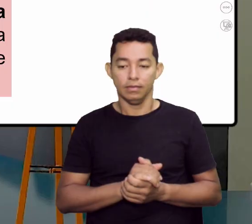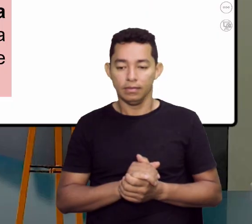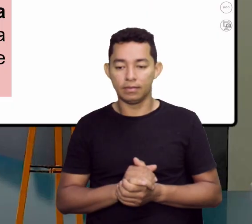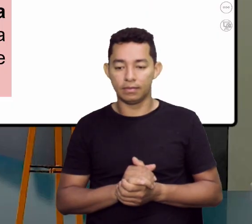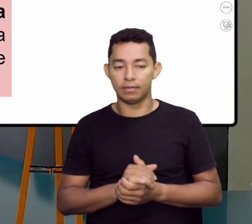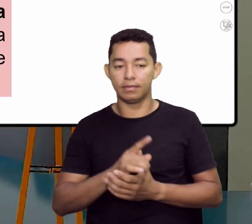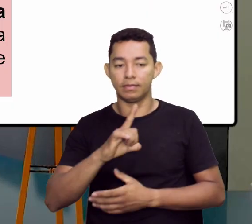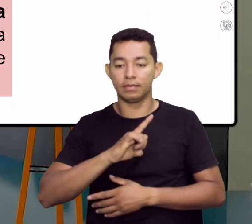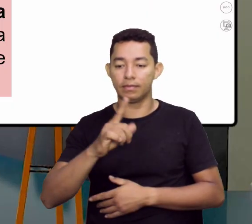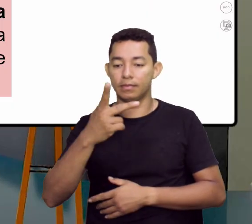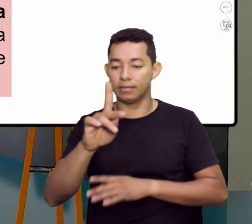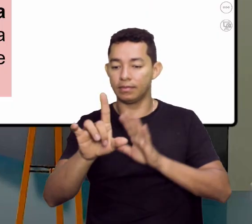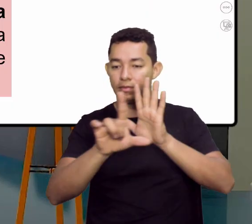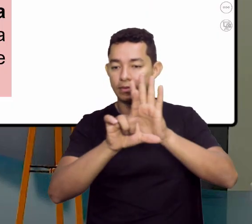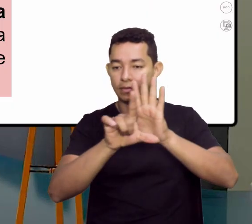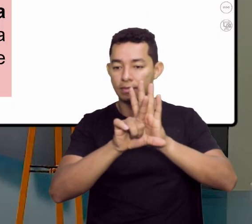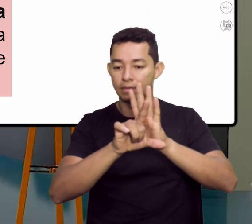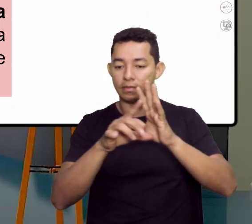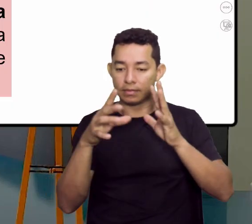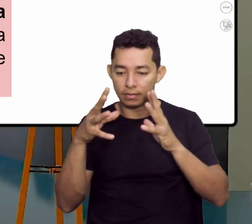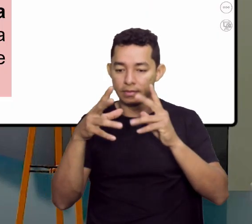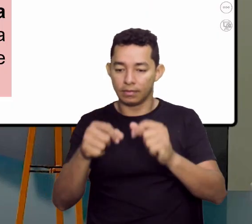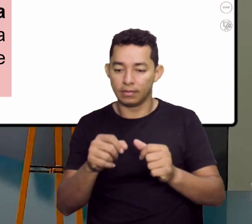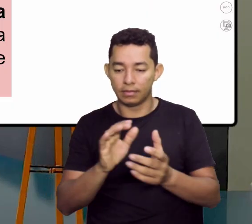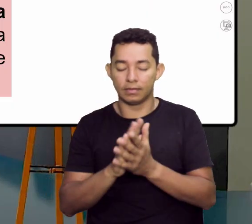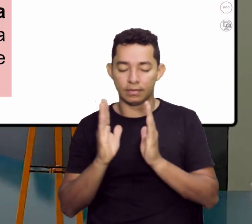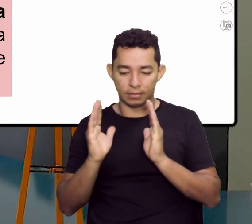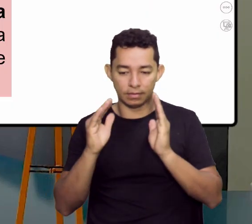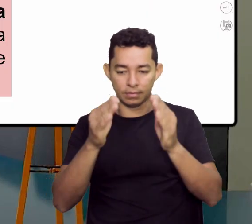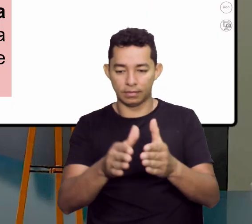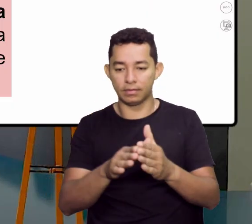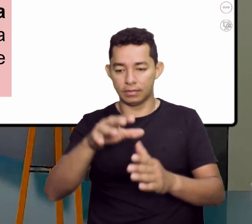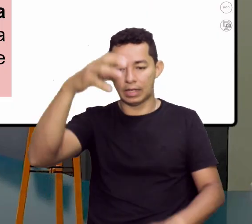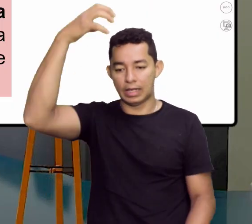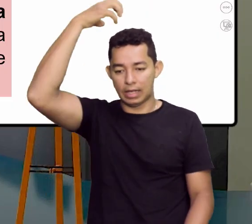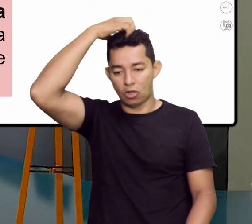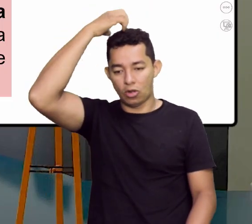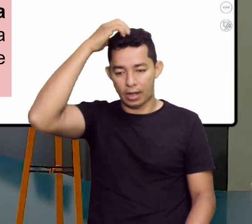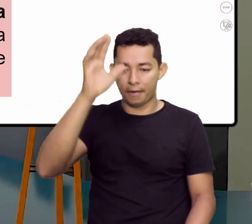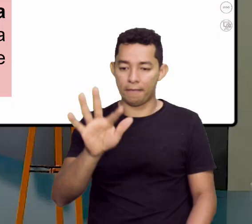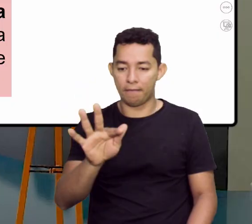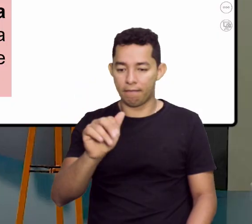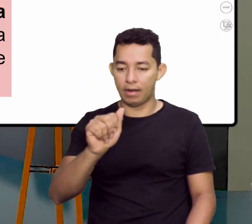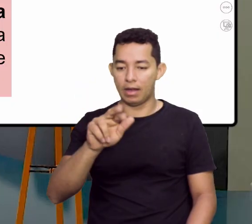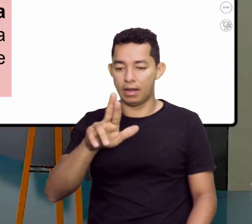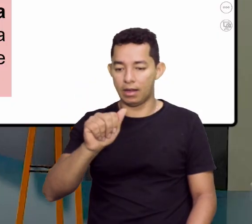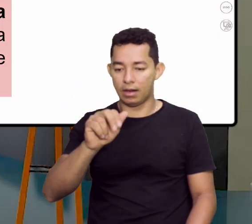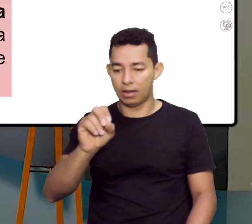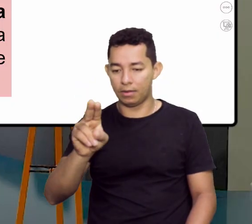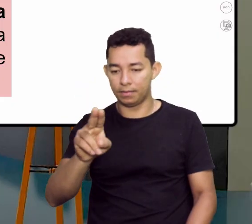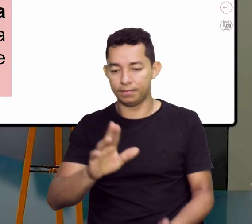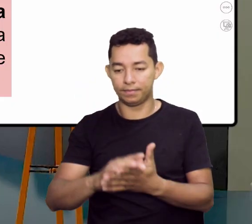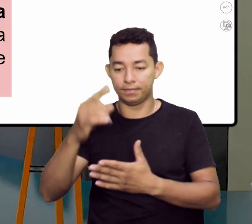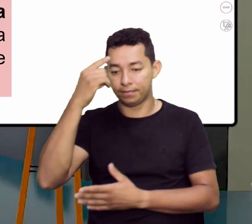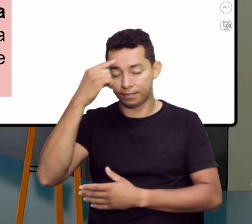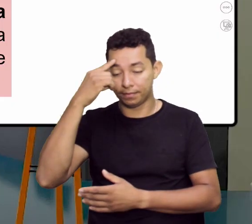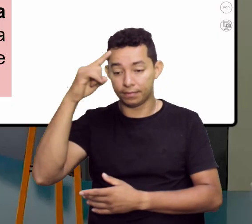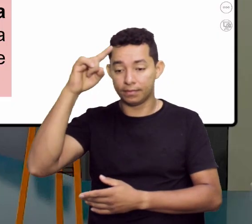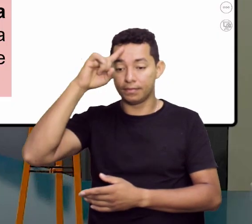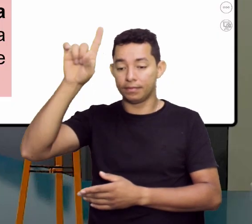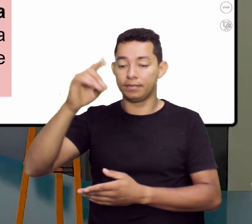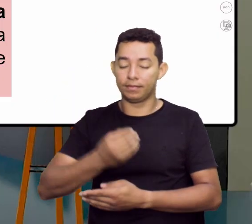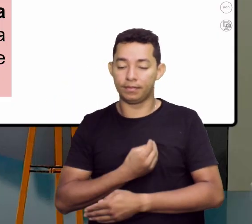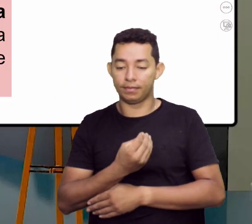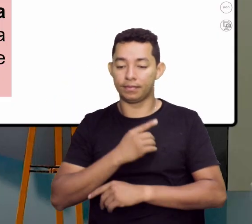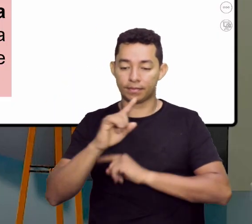que tinha suas leis e era totalmente voltada para o faraó, pensando na ideia da vida dele depois da